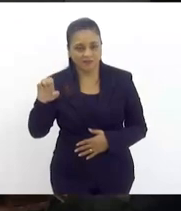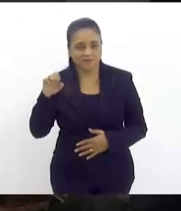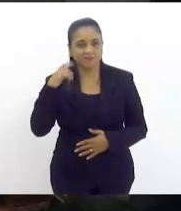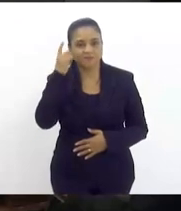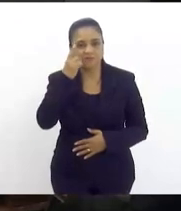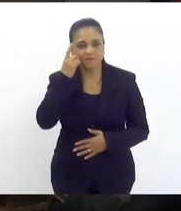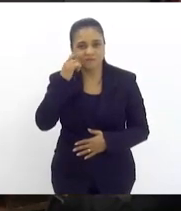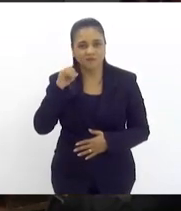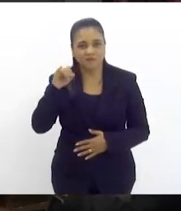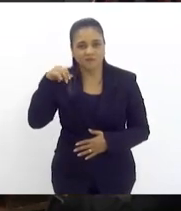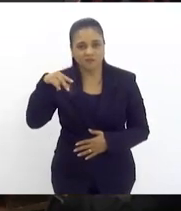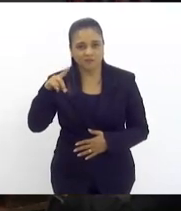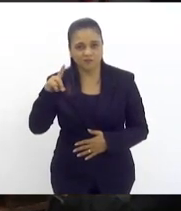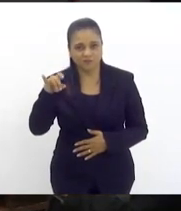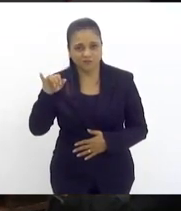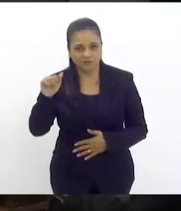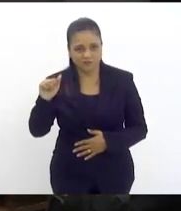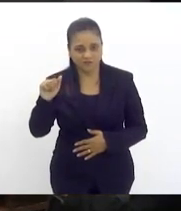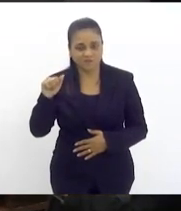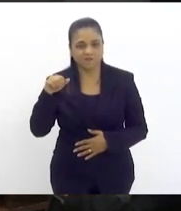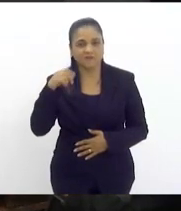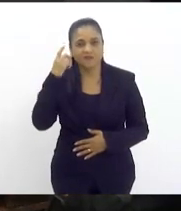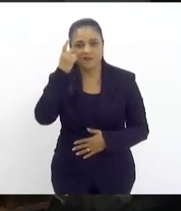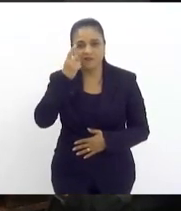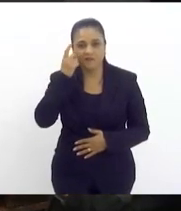Deputada Índia Armelau.